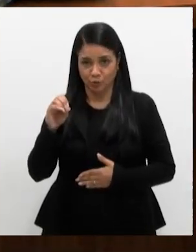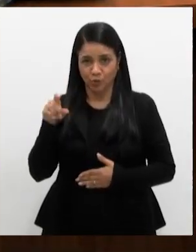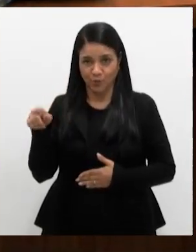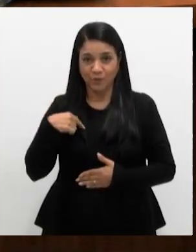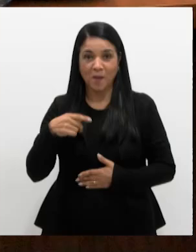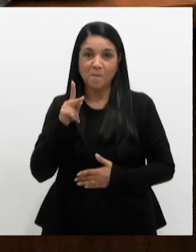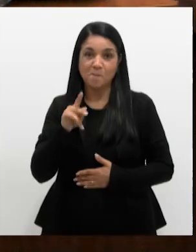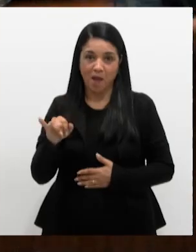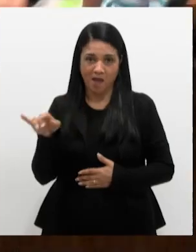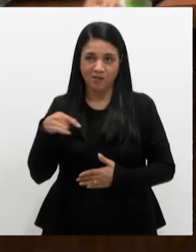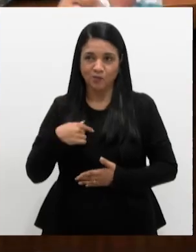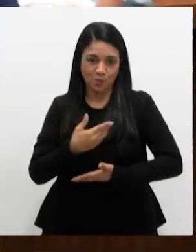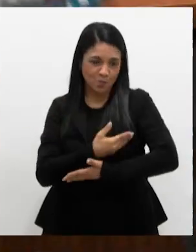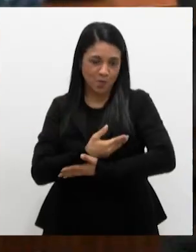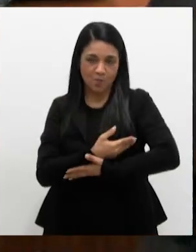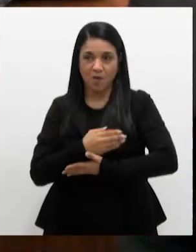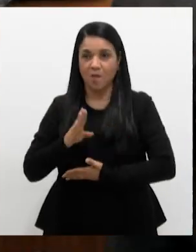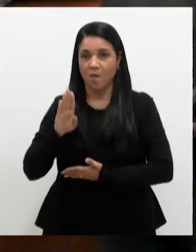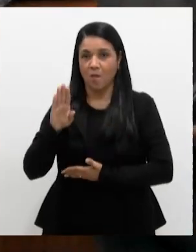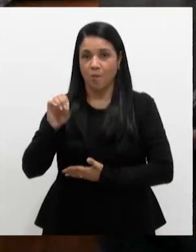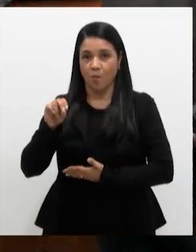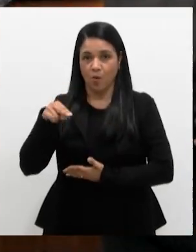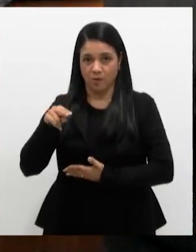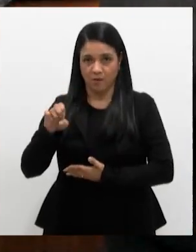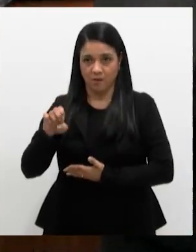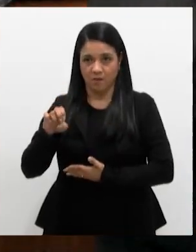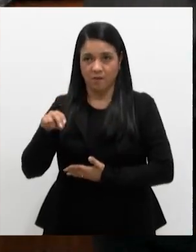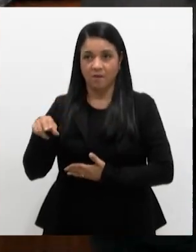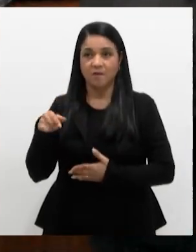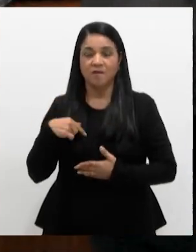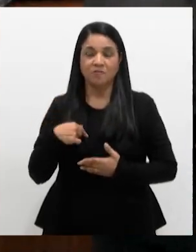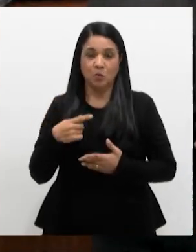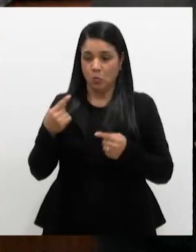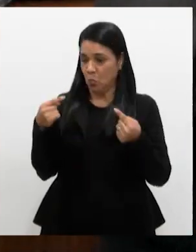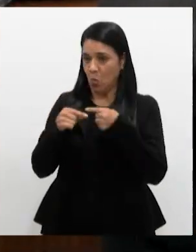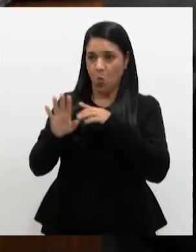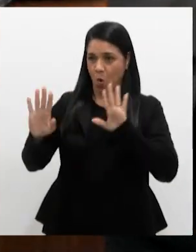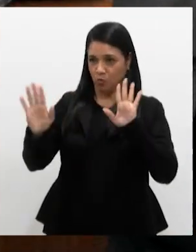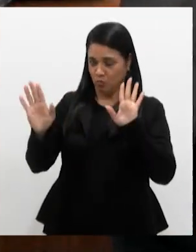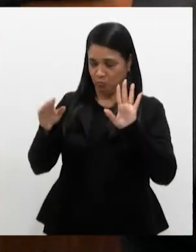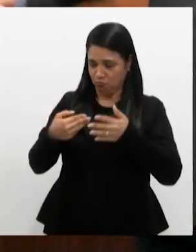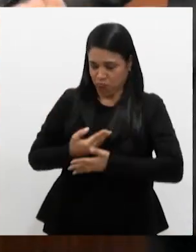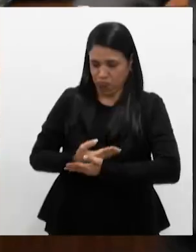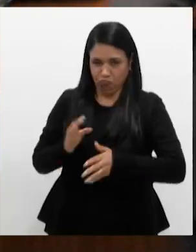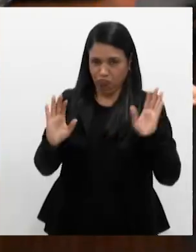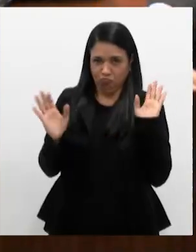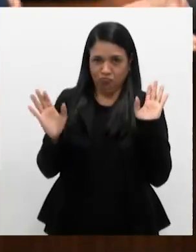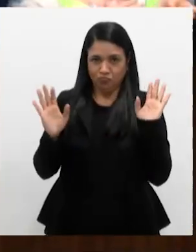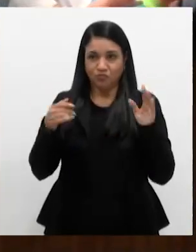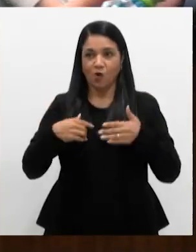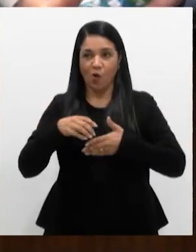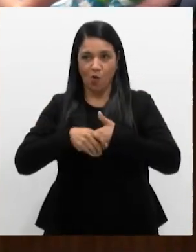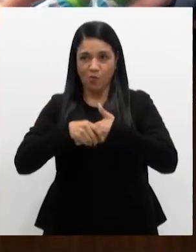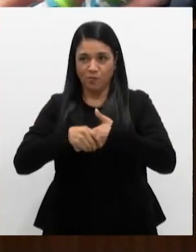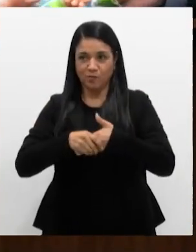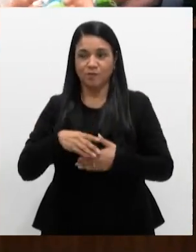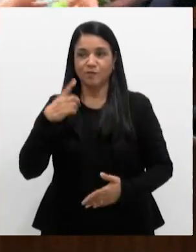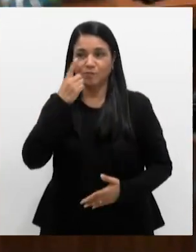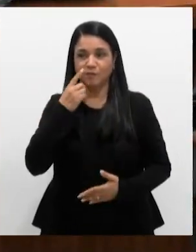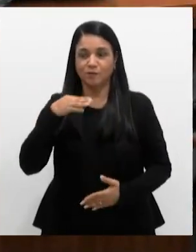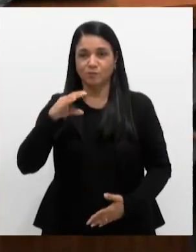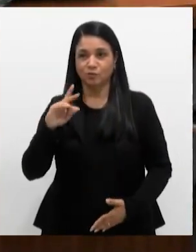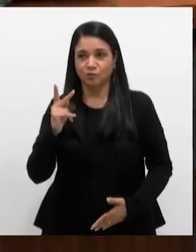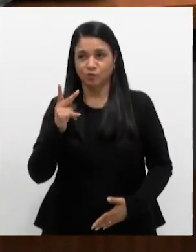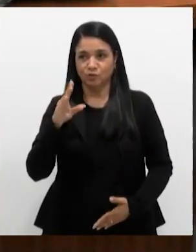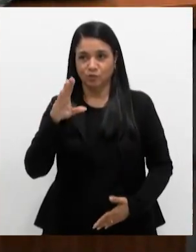para a nossa sessão. Eu discordo de um boneco inanimado, mas não, nem segura, mas cumprimentar o deputado Chico Machado,